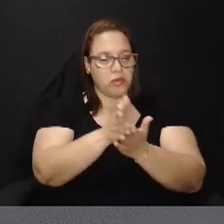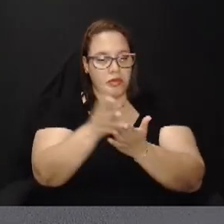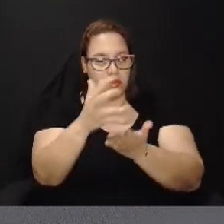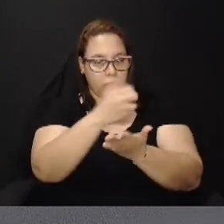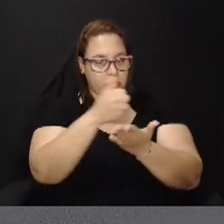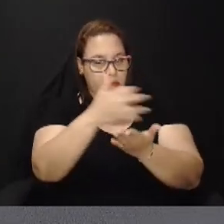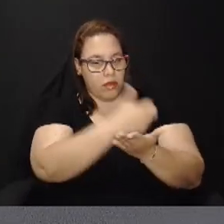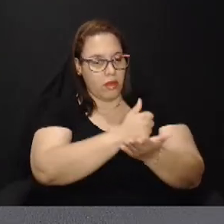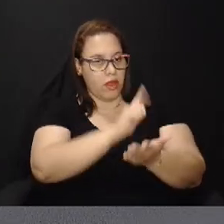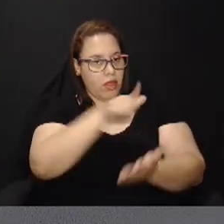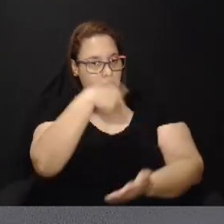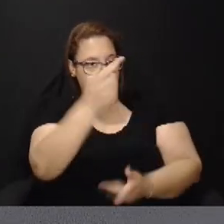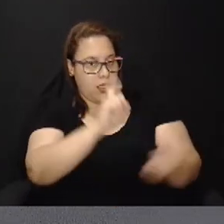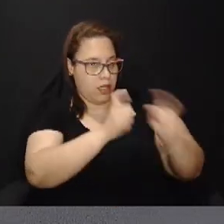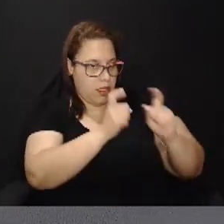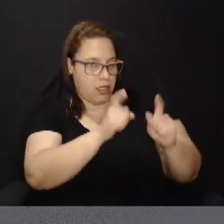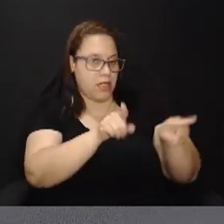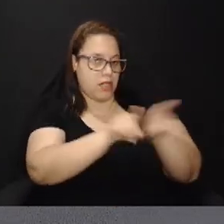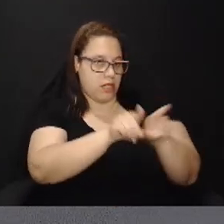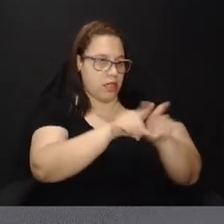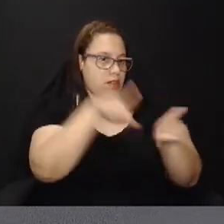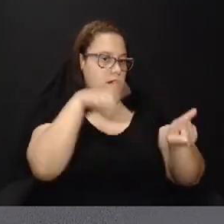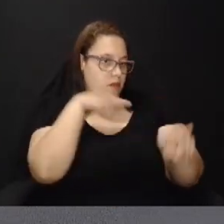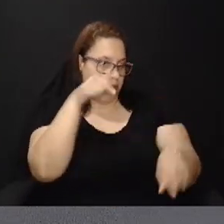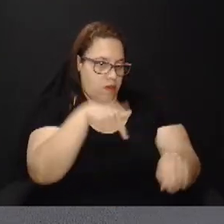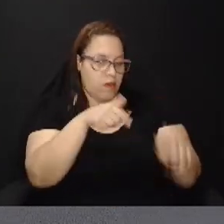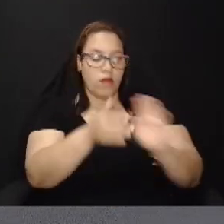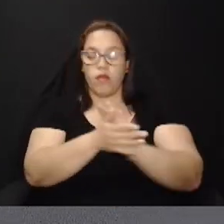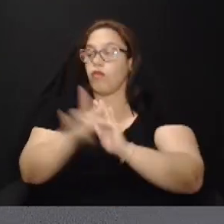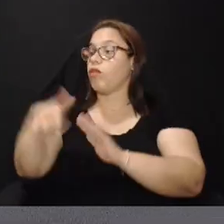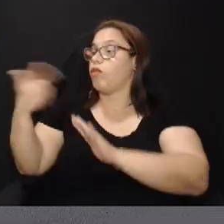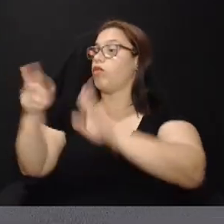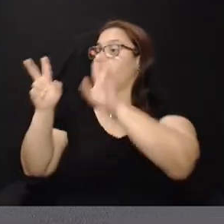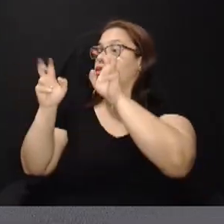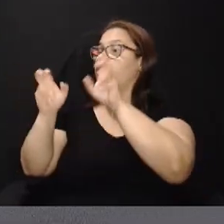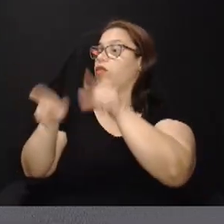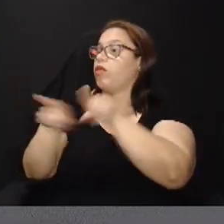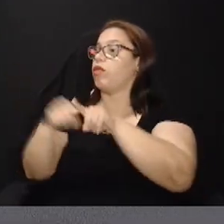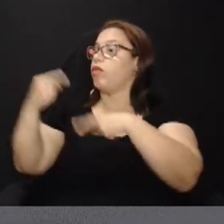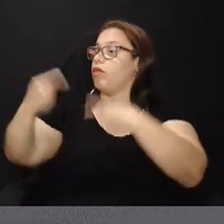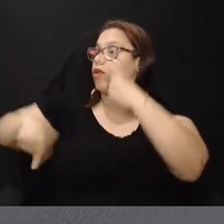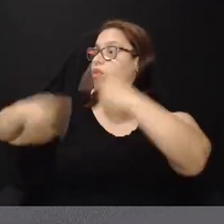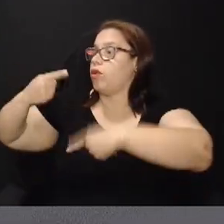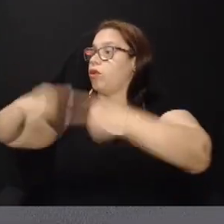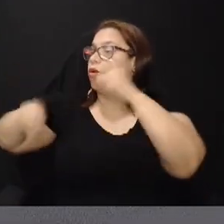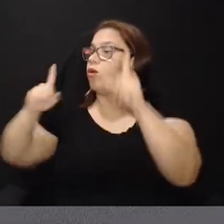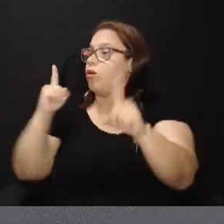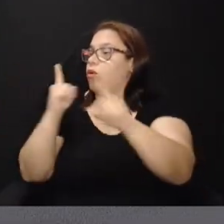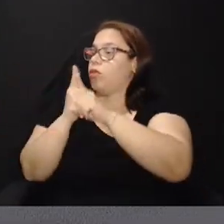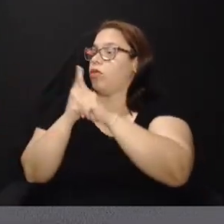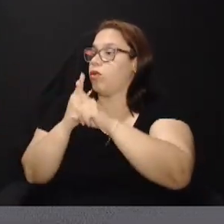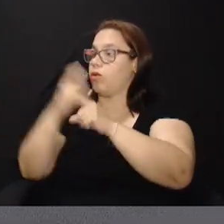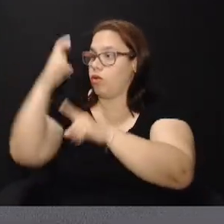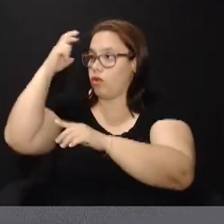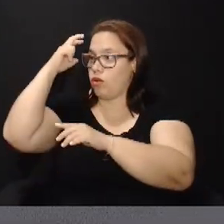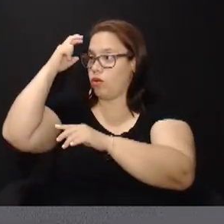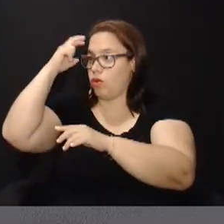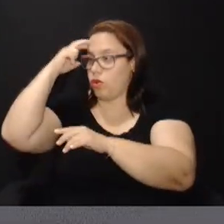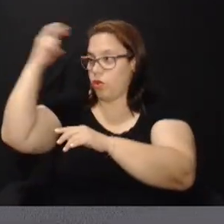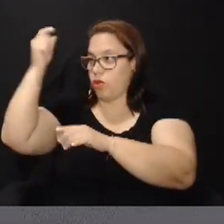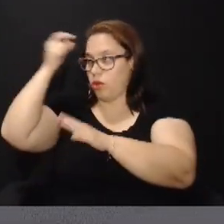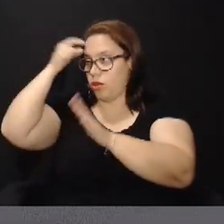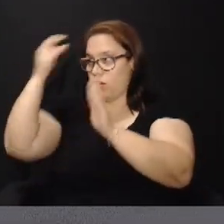outra reunião aí que nós tivemos aqui. Um outro tema, né, também que foi debatido em um dos encontros, a inteligência artificial, mas para garantir